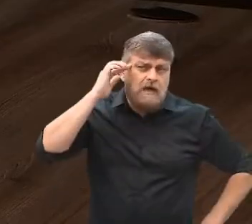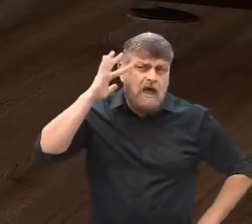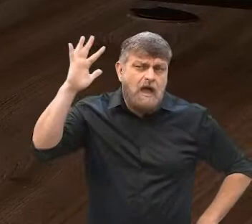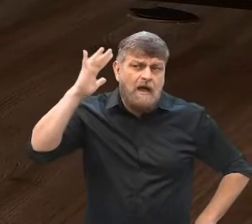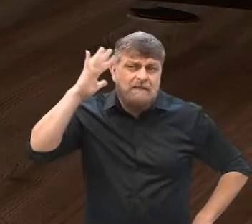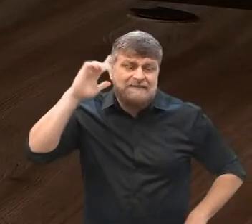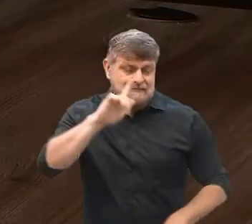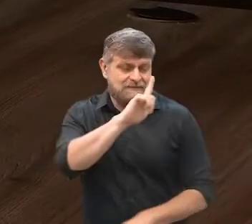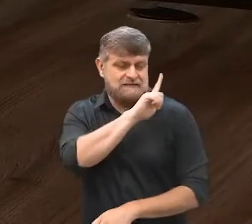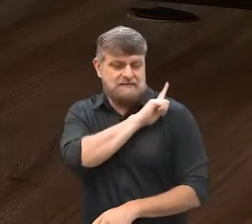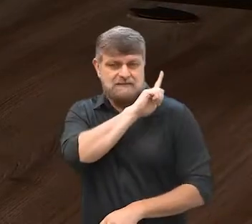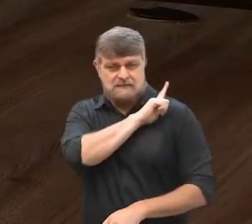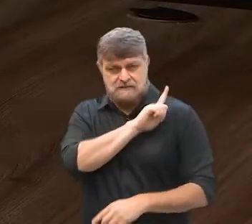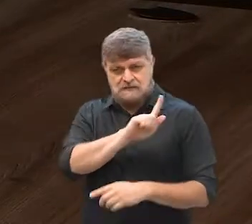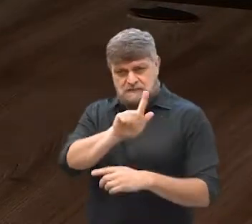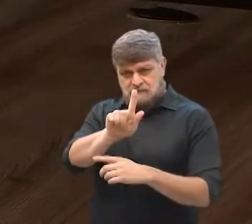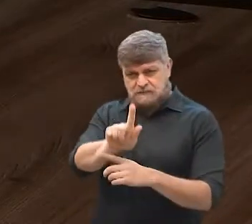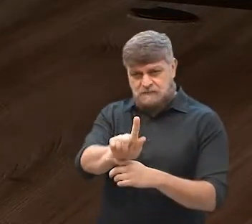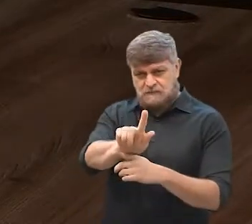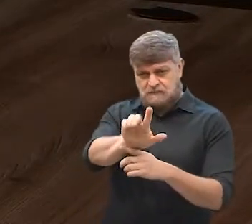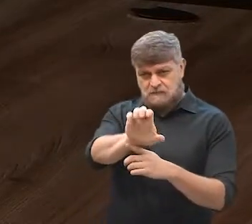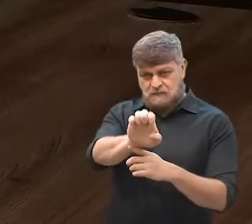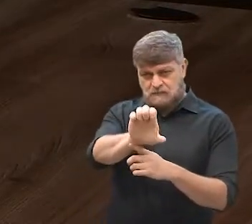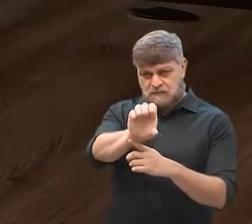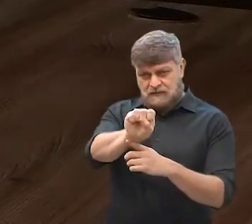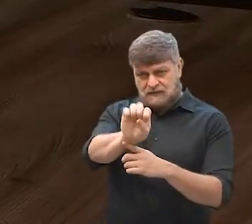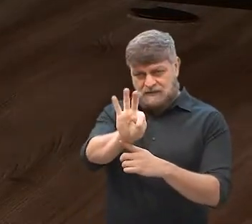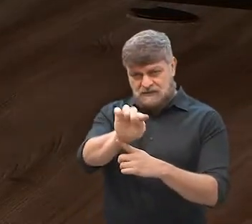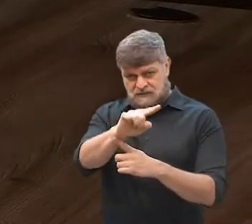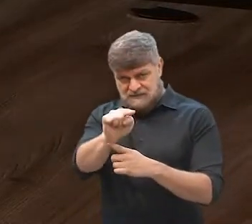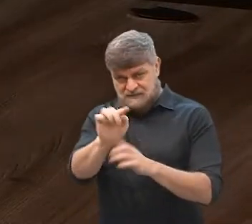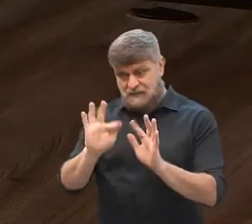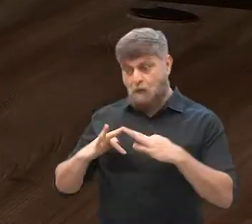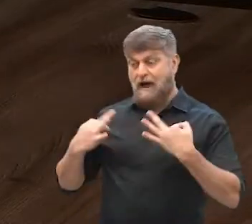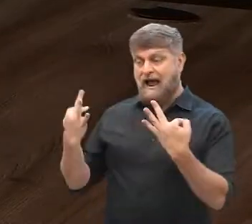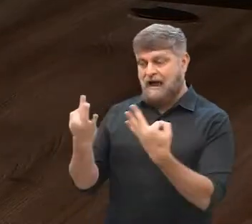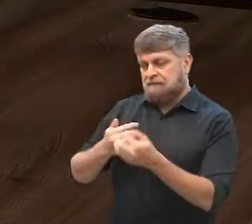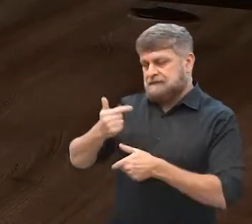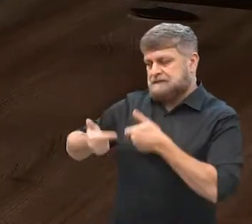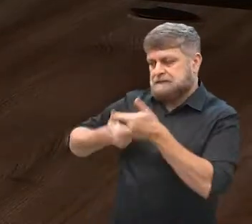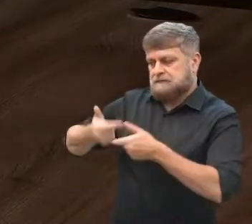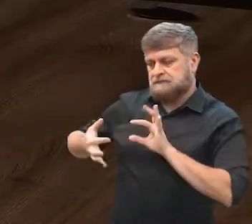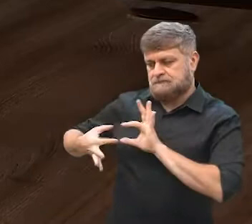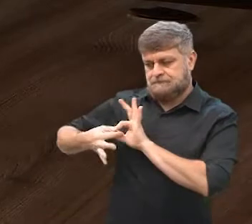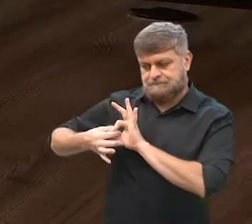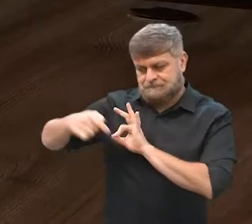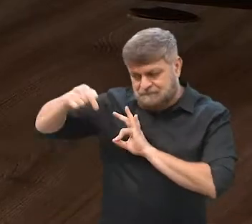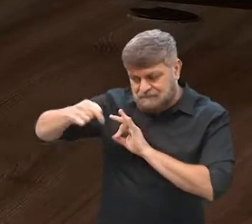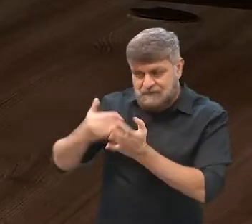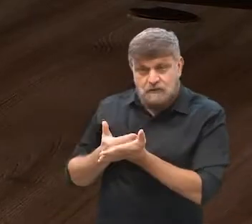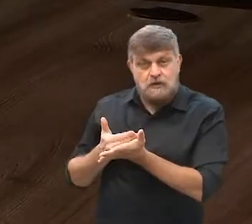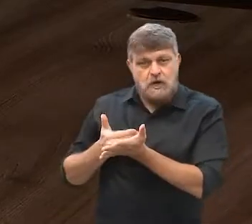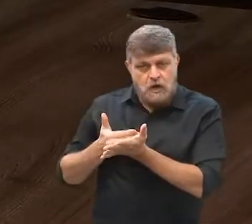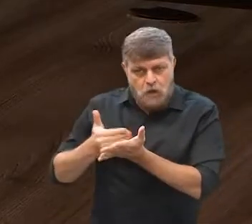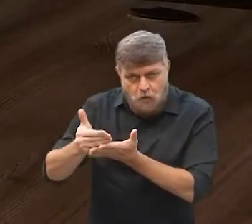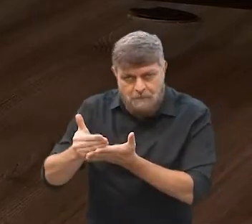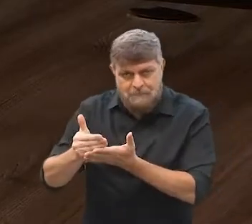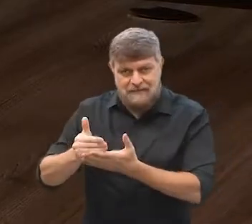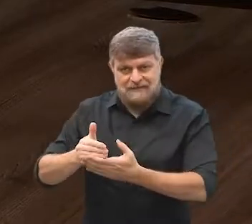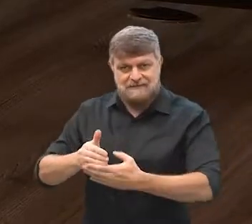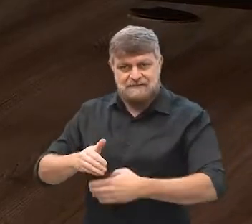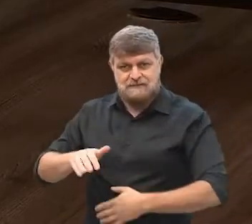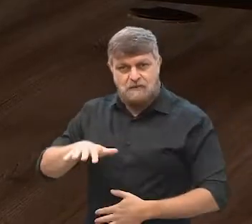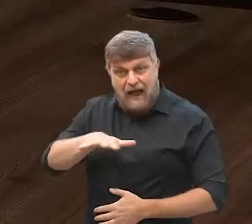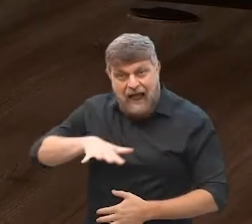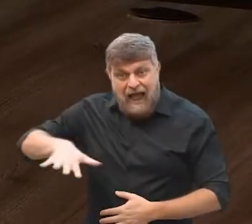na gestão para que a gente, dentro do ambiente familiar, que geralmente é onde esses negócios começam com a